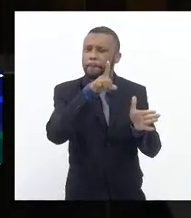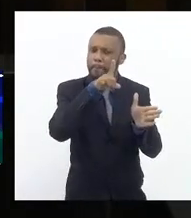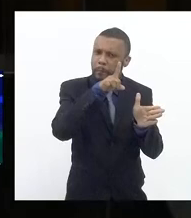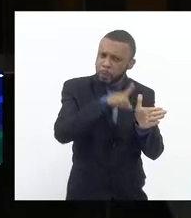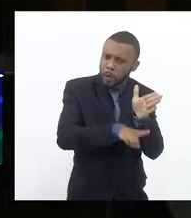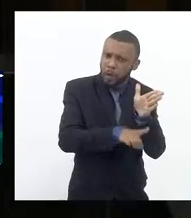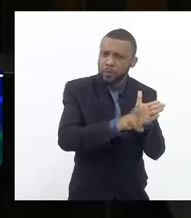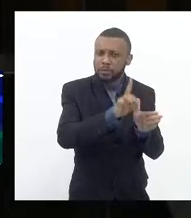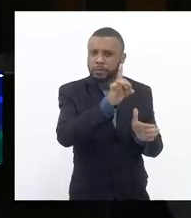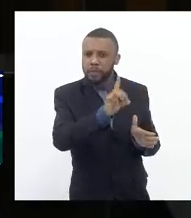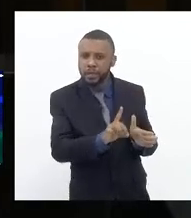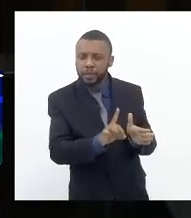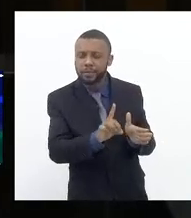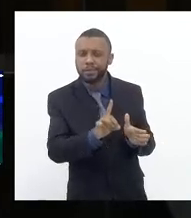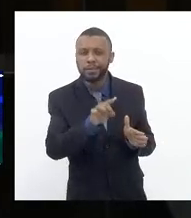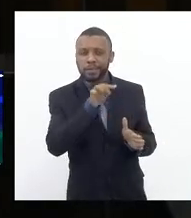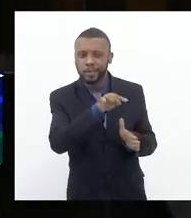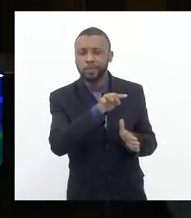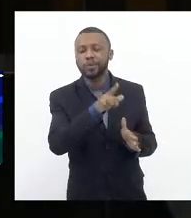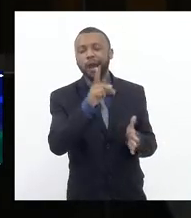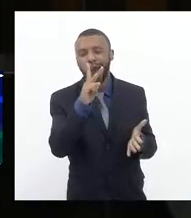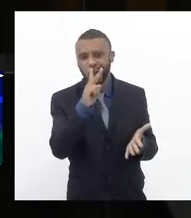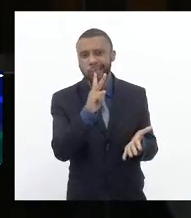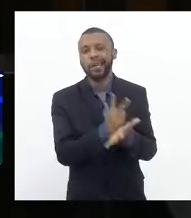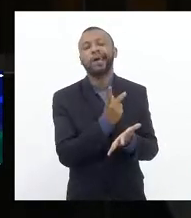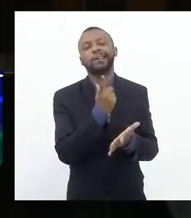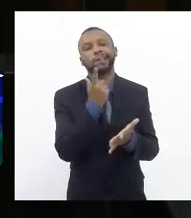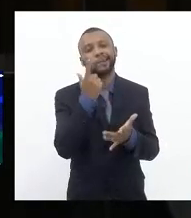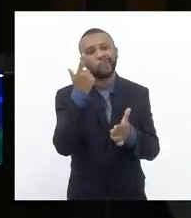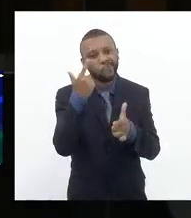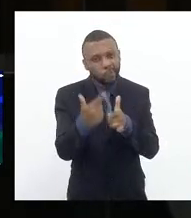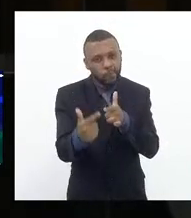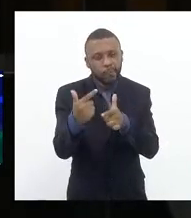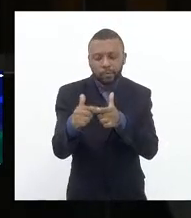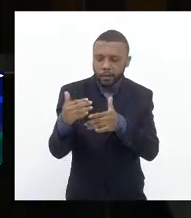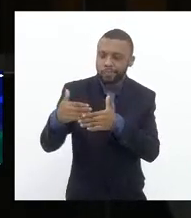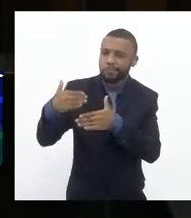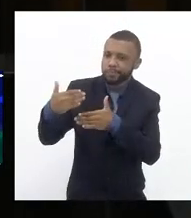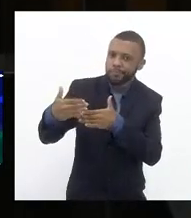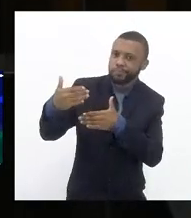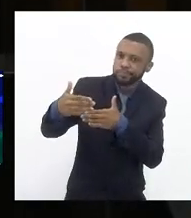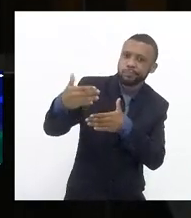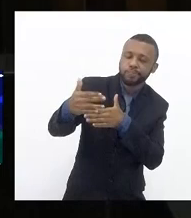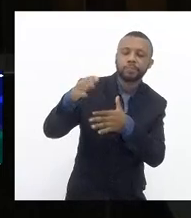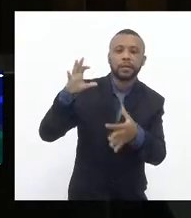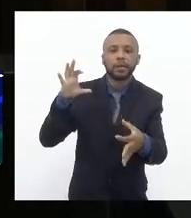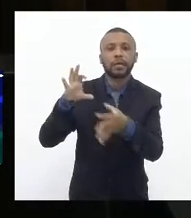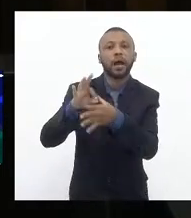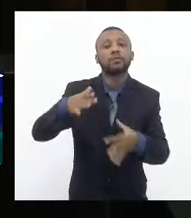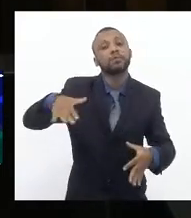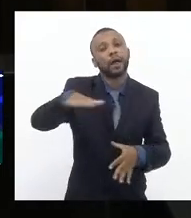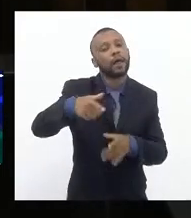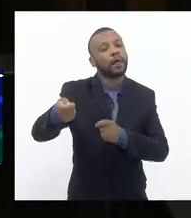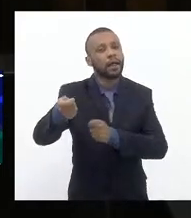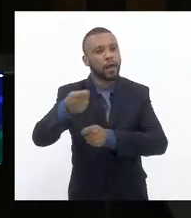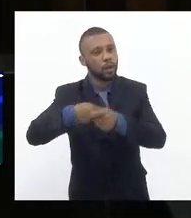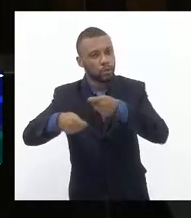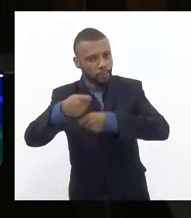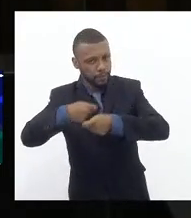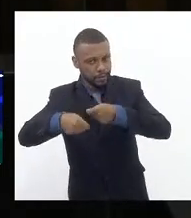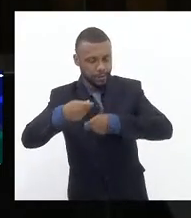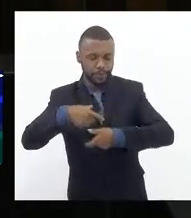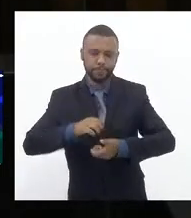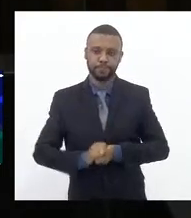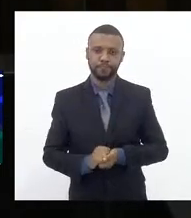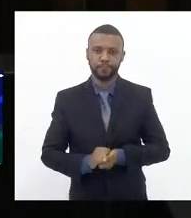um efeito contracionista no conjunto da economia. A nossa economia sente a falta